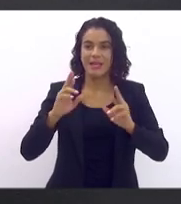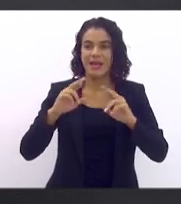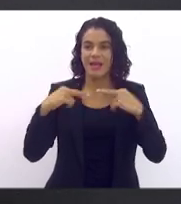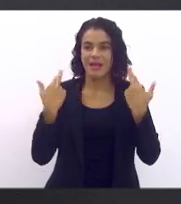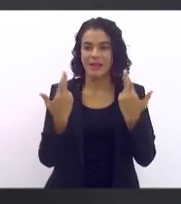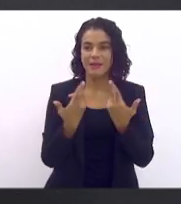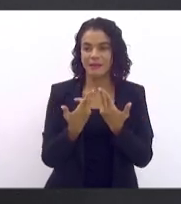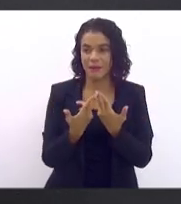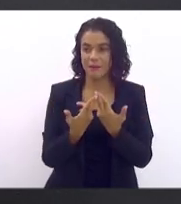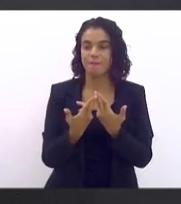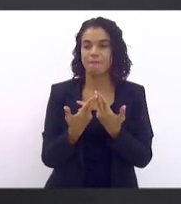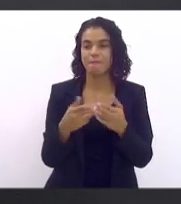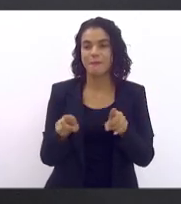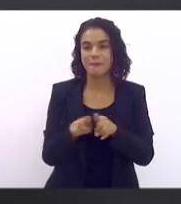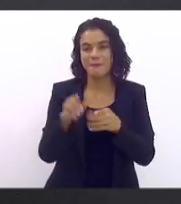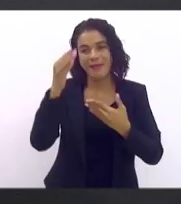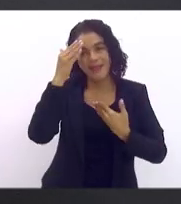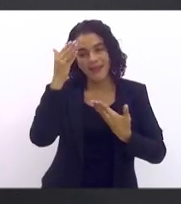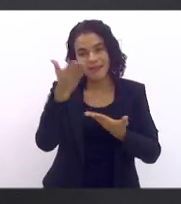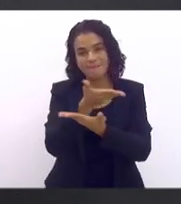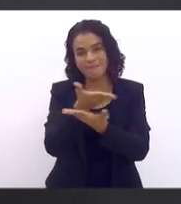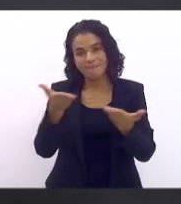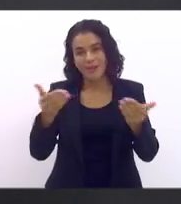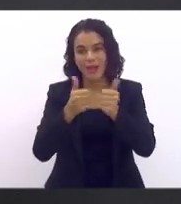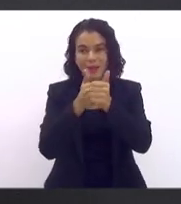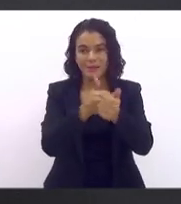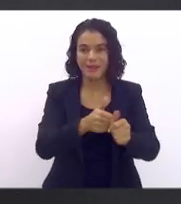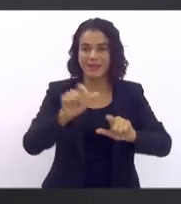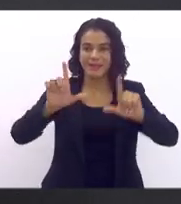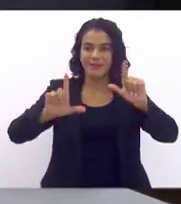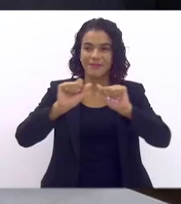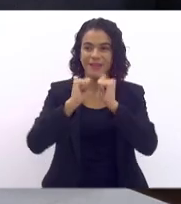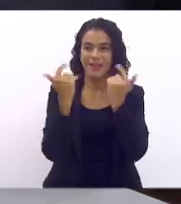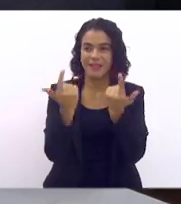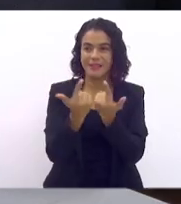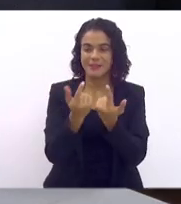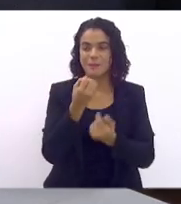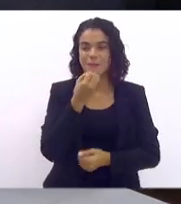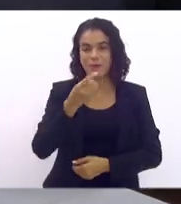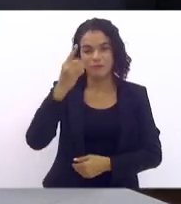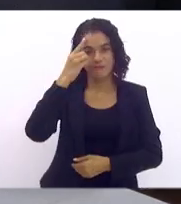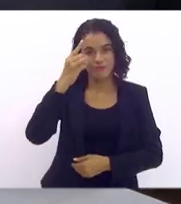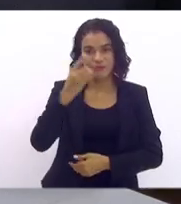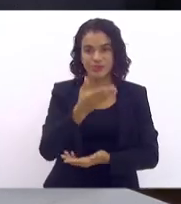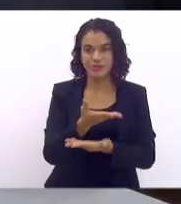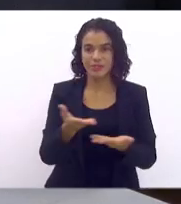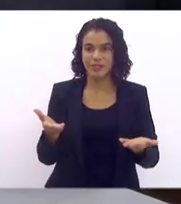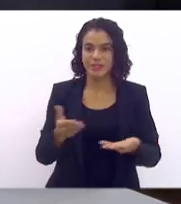reunião e agradecendo a todas e todos que nos acompanham pela TV Alerj. Bom dia.